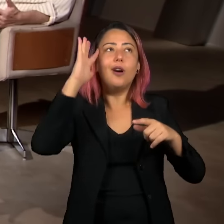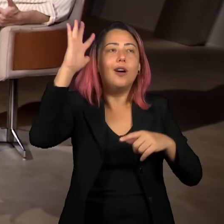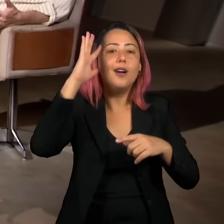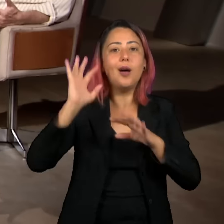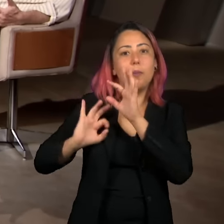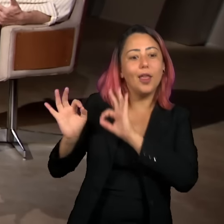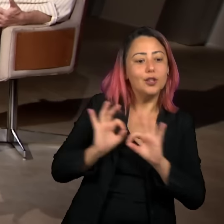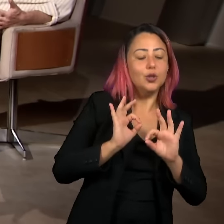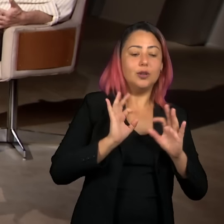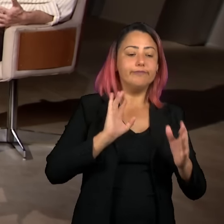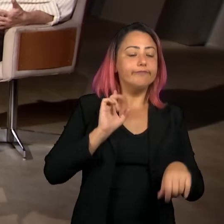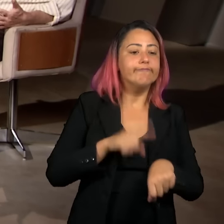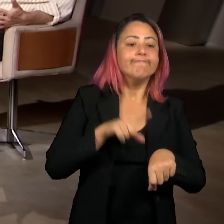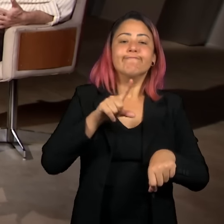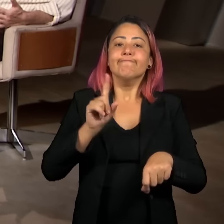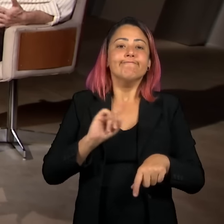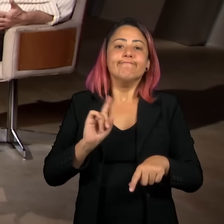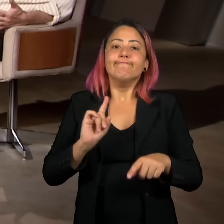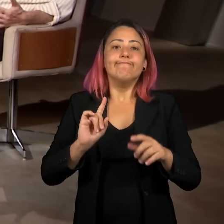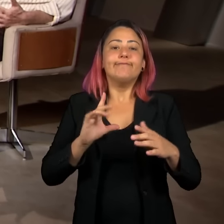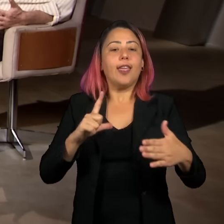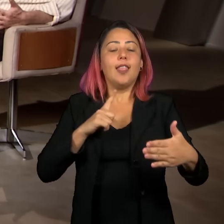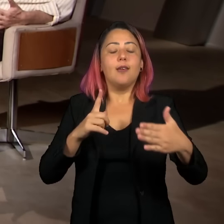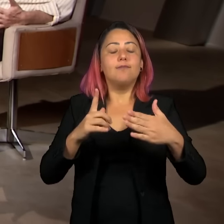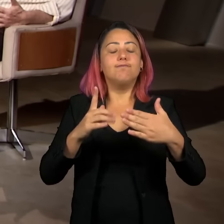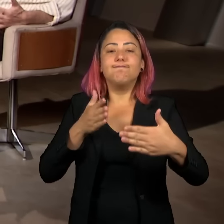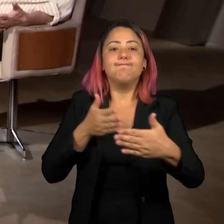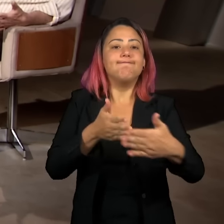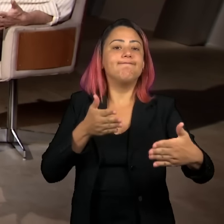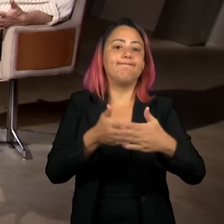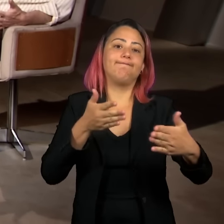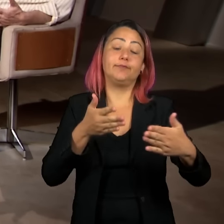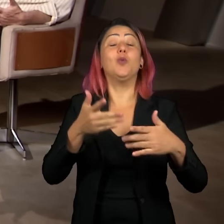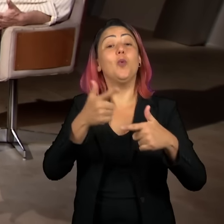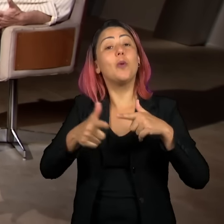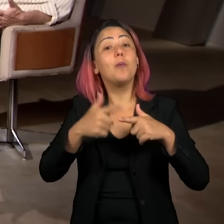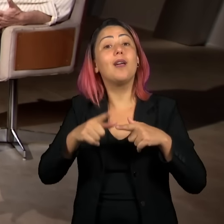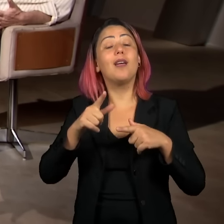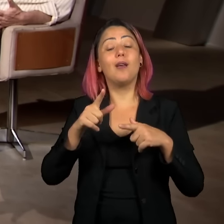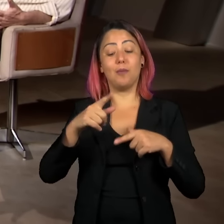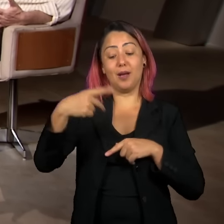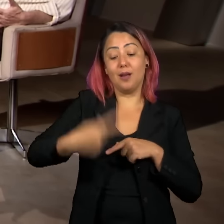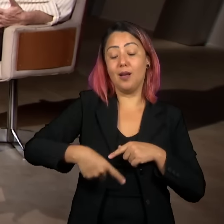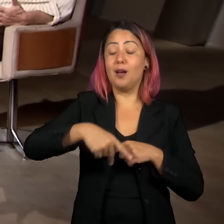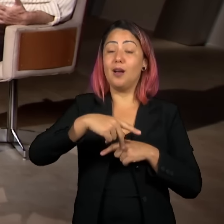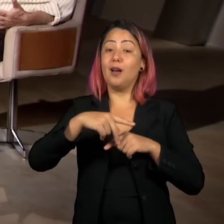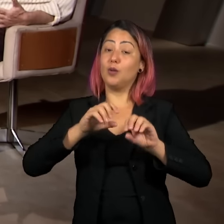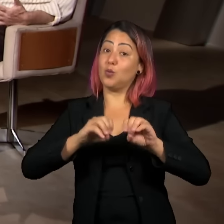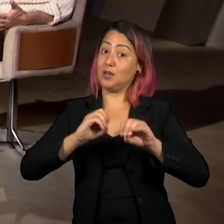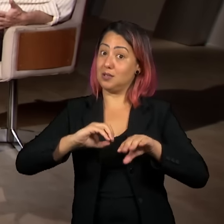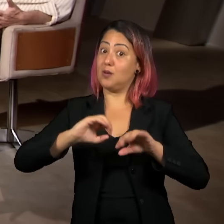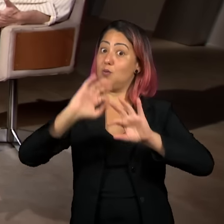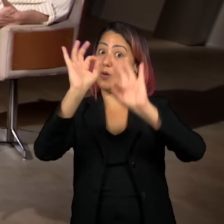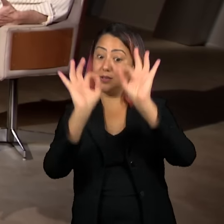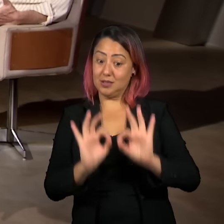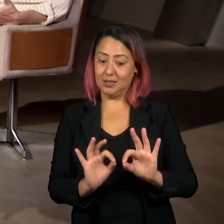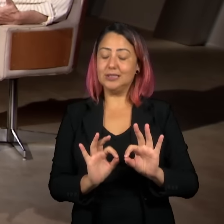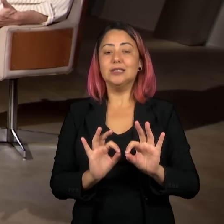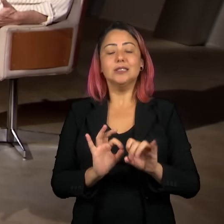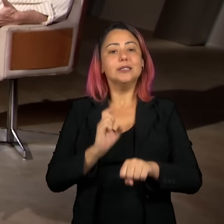gente realmente aprendeu com UCA que o grande problema é o sistema o sistema educacional que é muito rígido